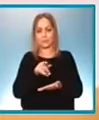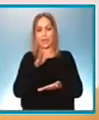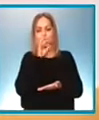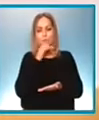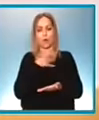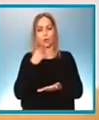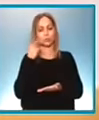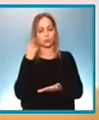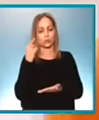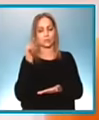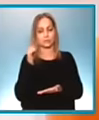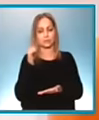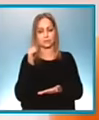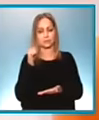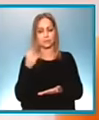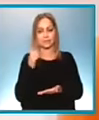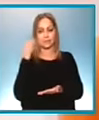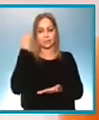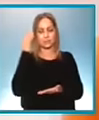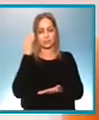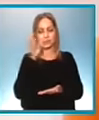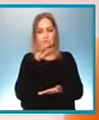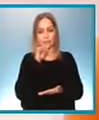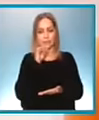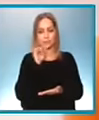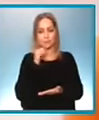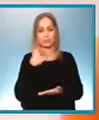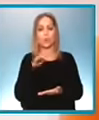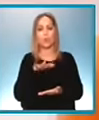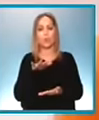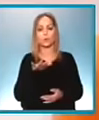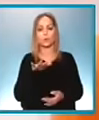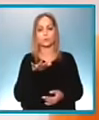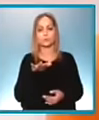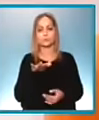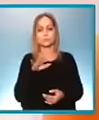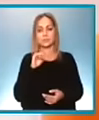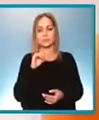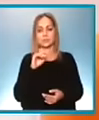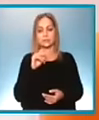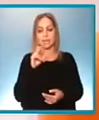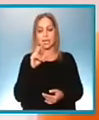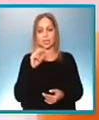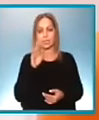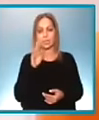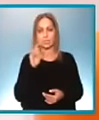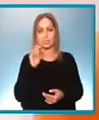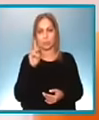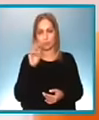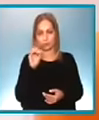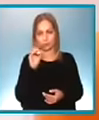cantar fado? Gosta, muito. E tem saudades deles? Muita. Eles estão onde? Eles estão em Sarajevo. Sarajevo. Então,